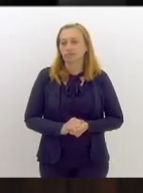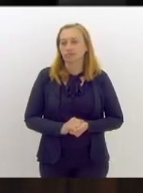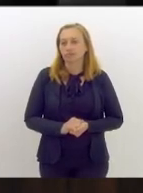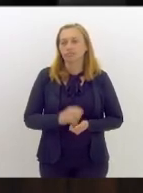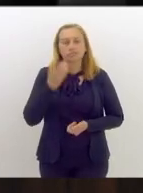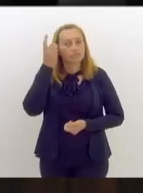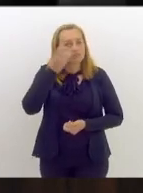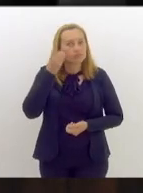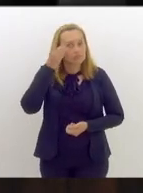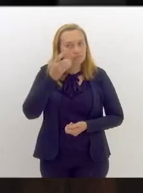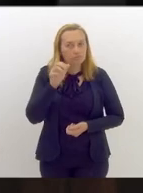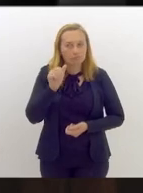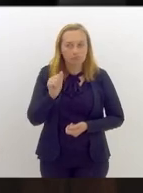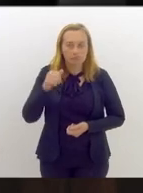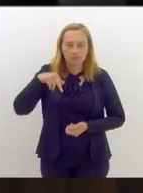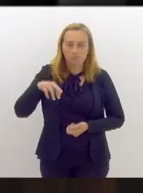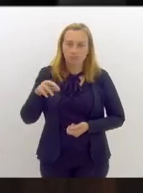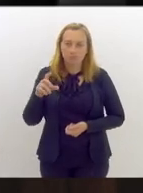deputado Anderson Moraes.